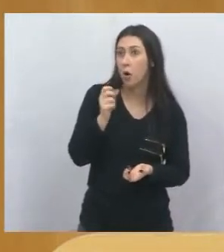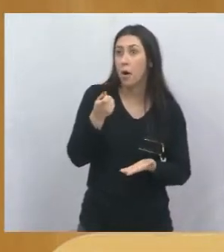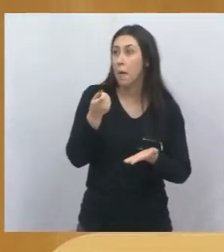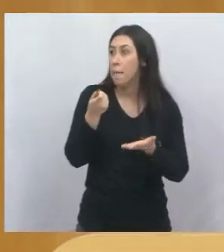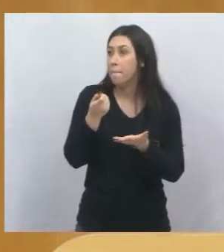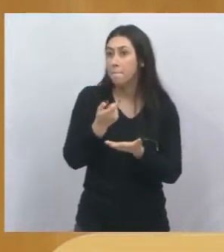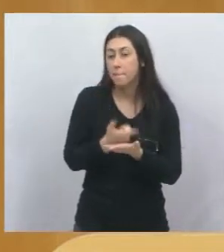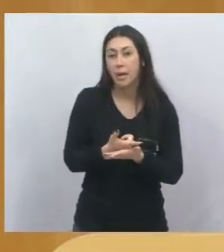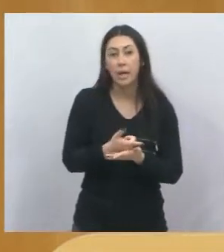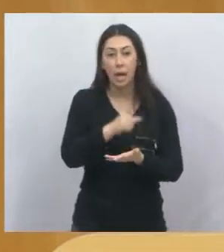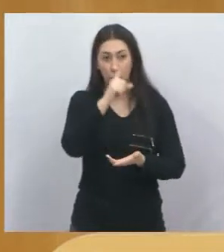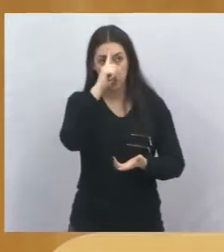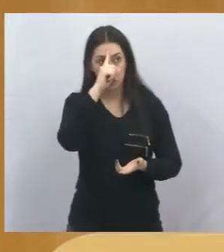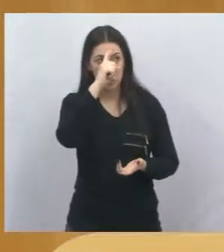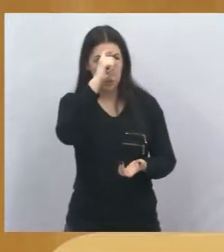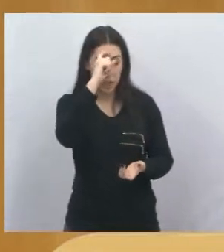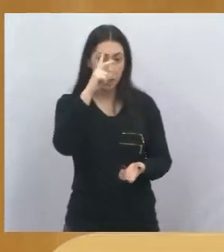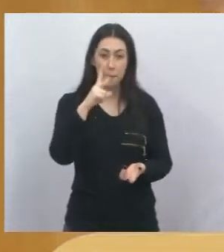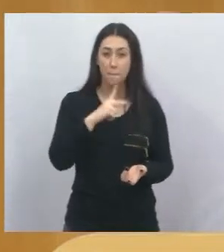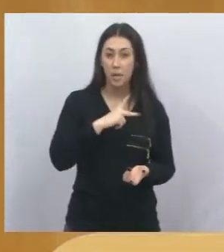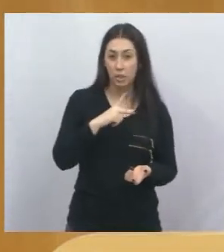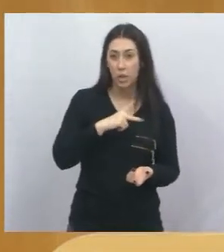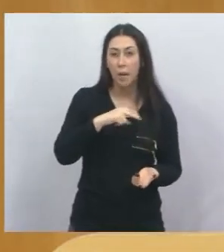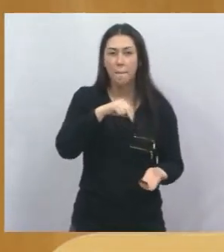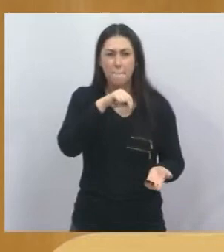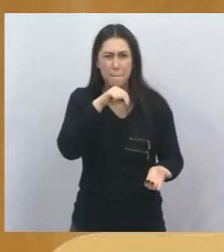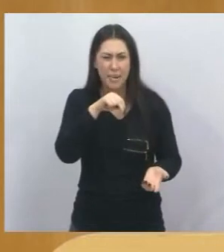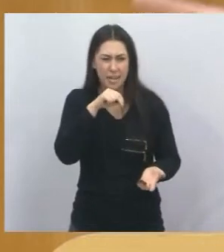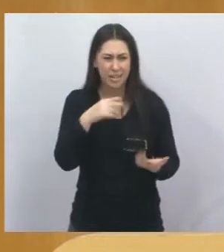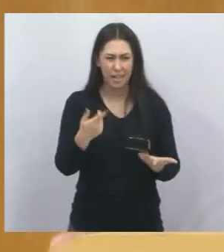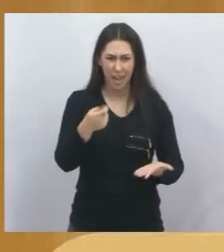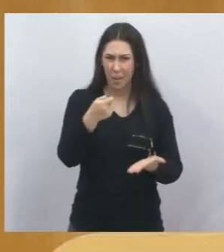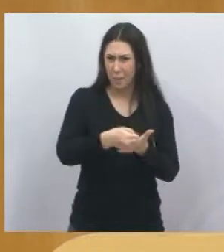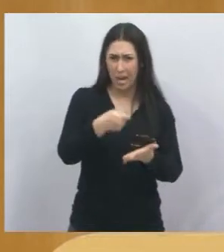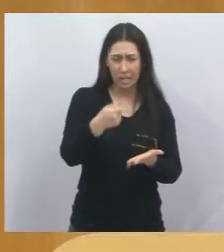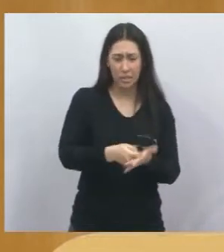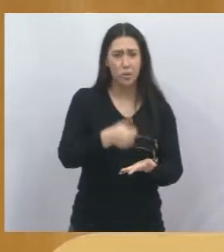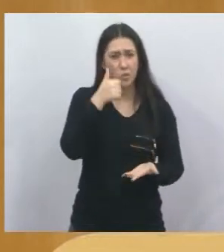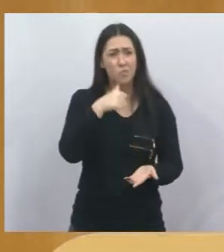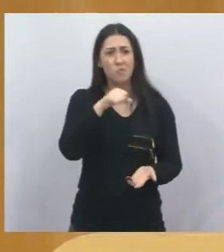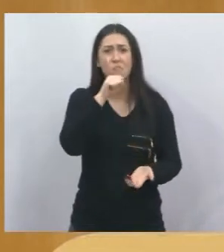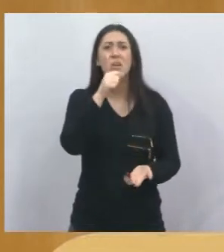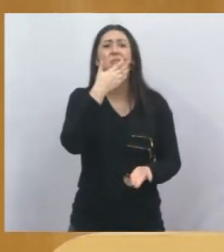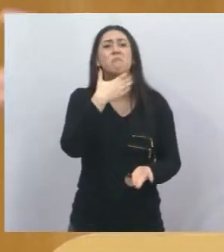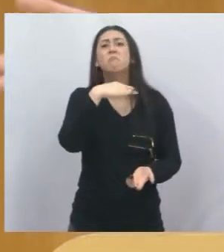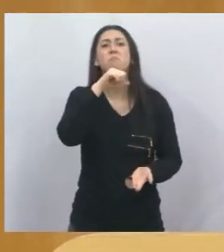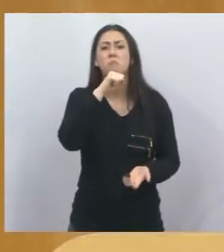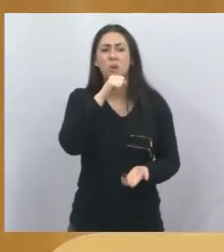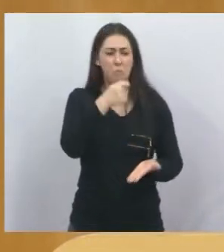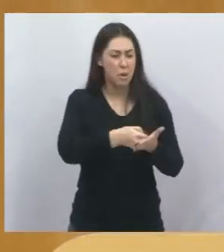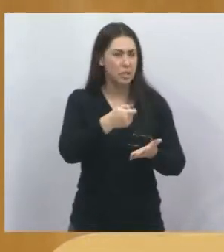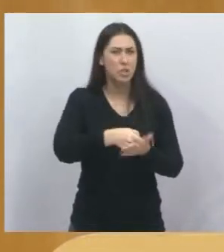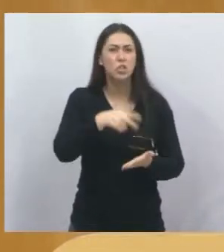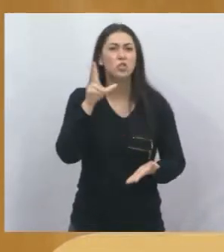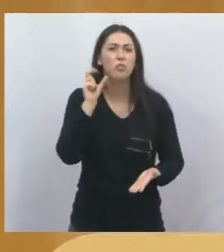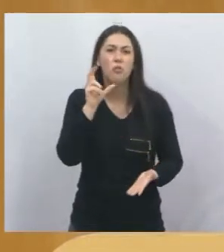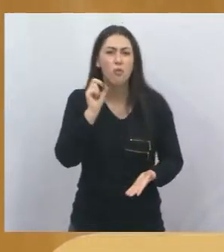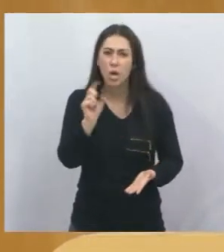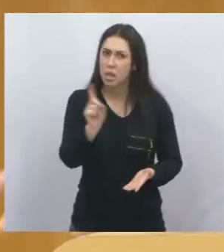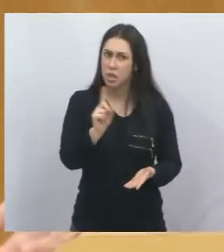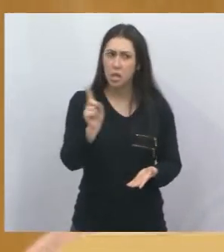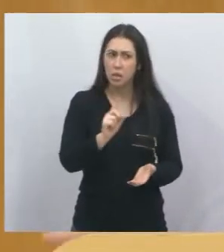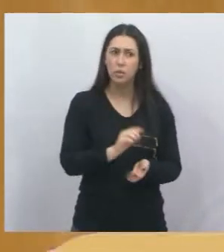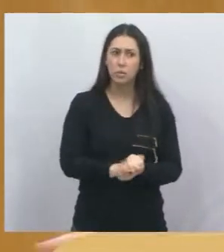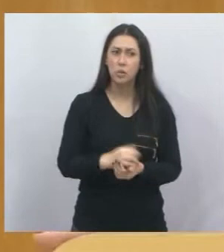seguro de saúde ou convênio médico para neto. Isso é obrigação de pai e mãe. Isso não é obrigação de vô. E